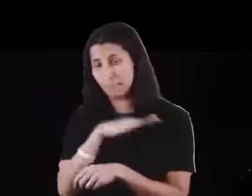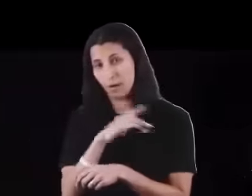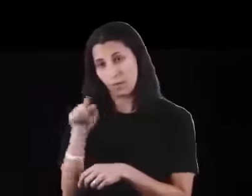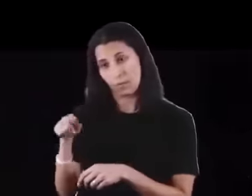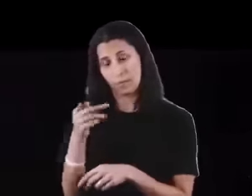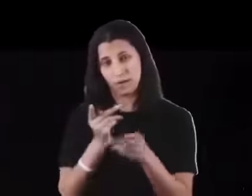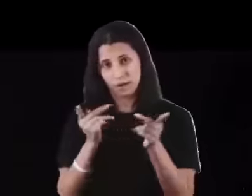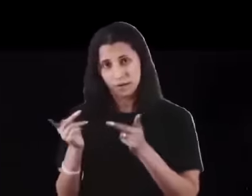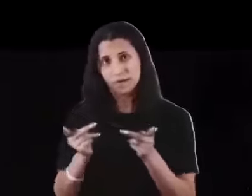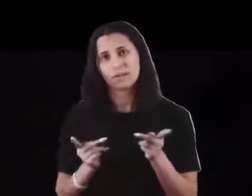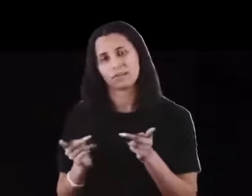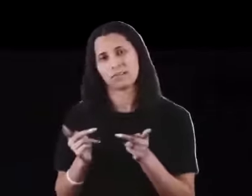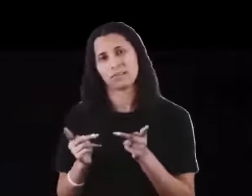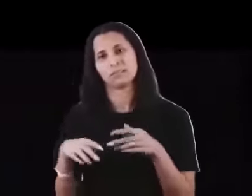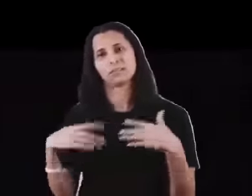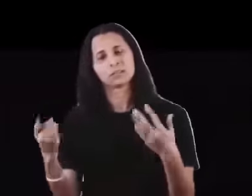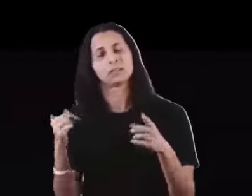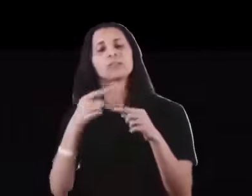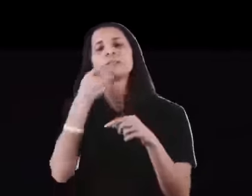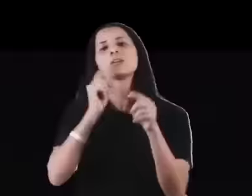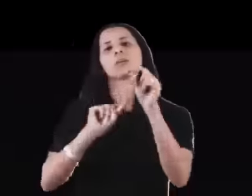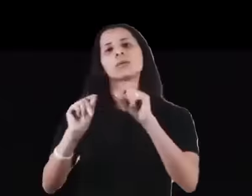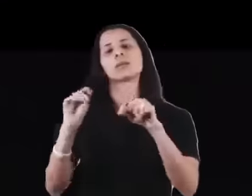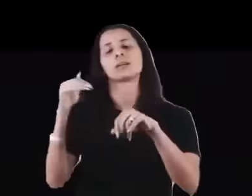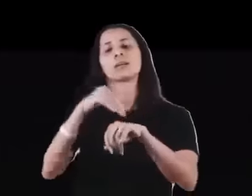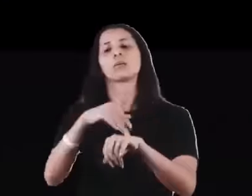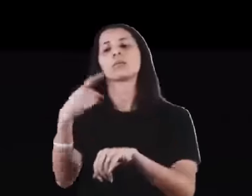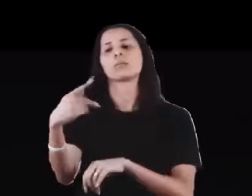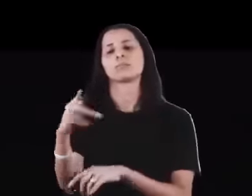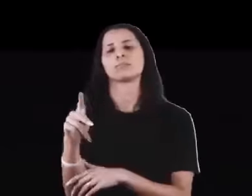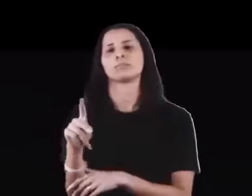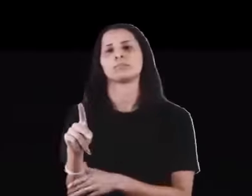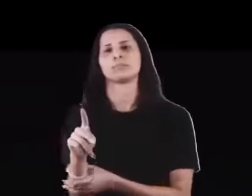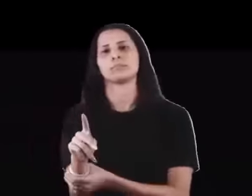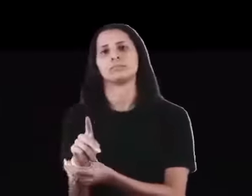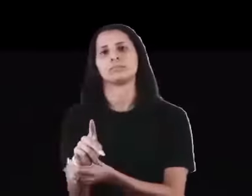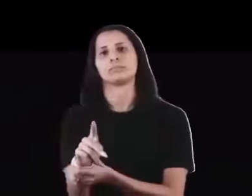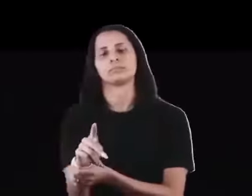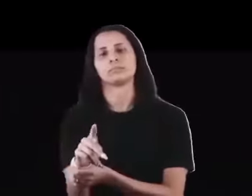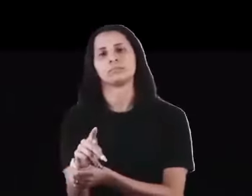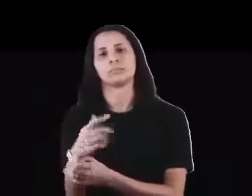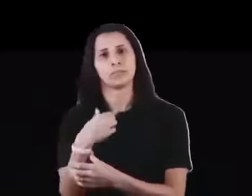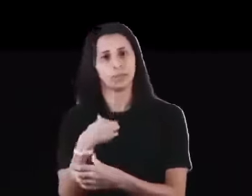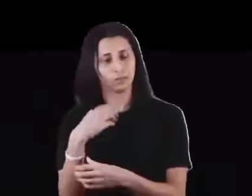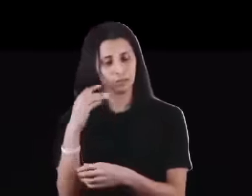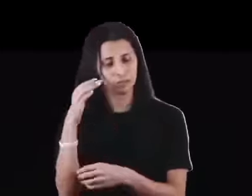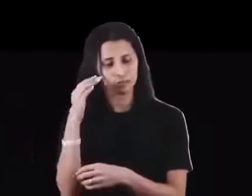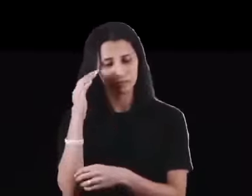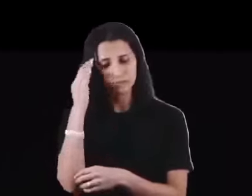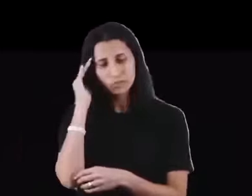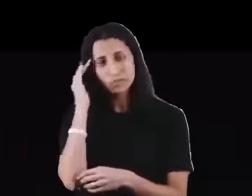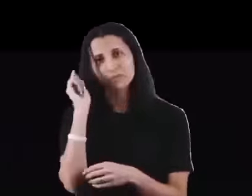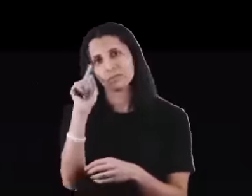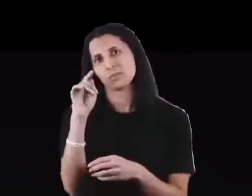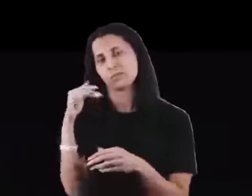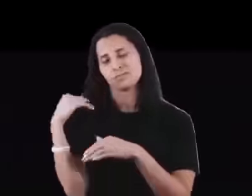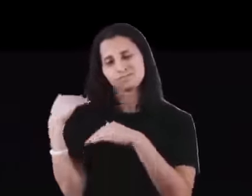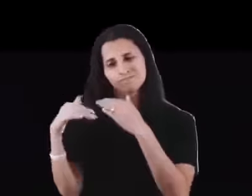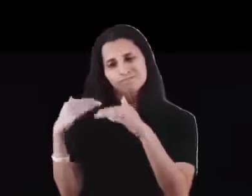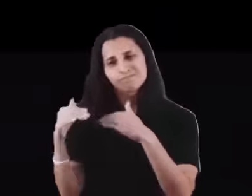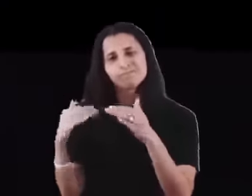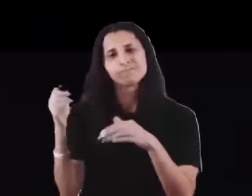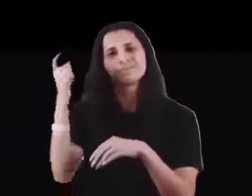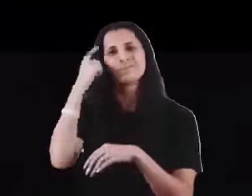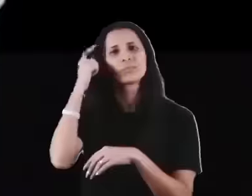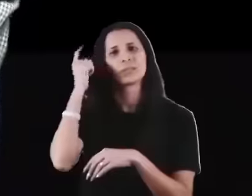e eu não sei se vocês estão processo no que eu falei mas isso aqui foi forte eu vou te dar uma respirada na